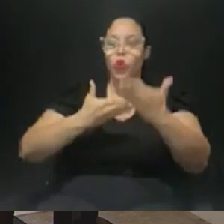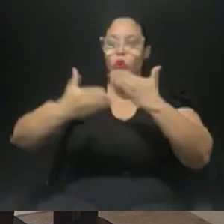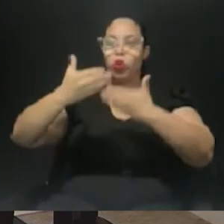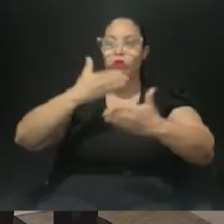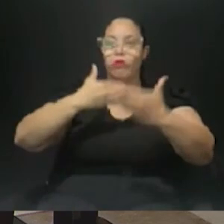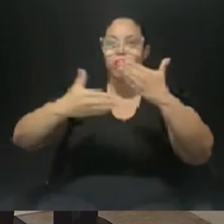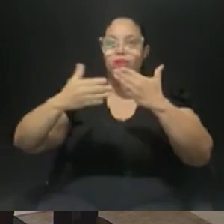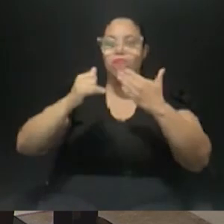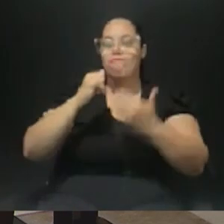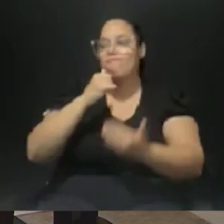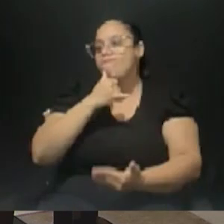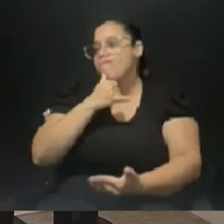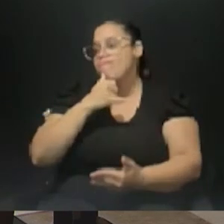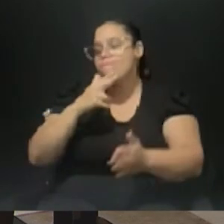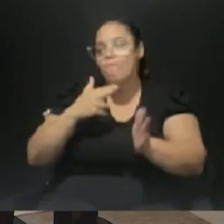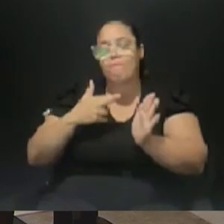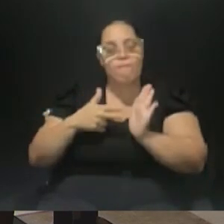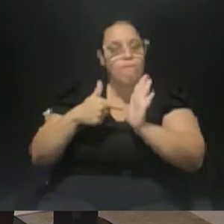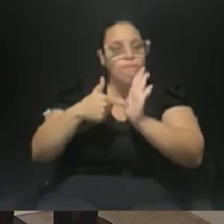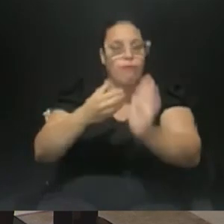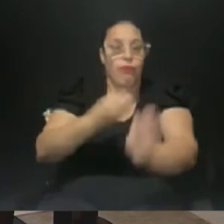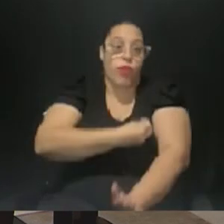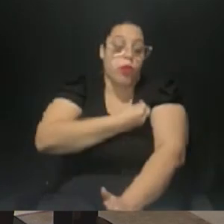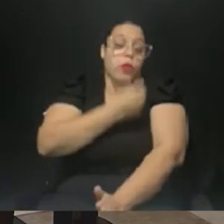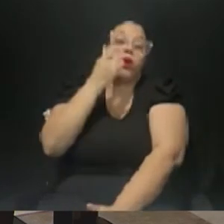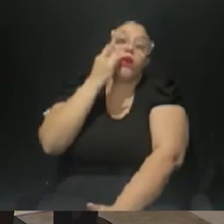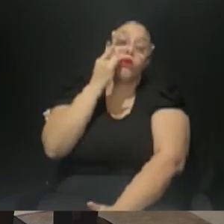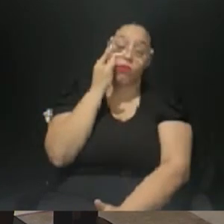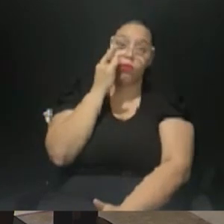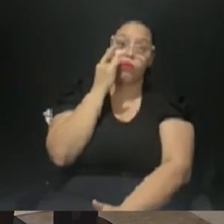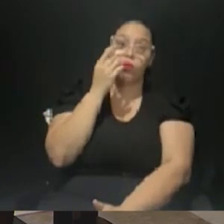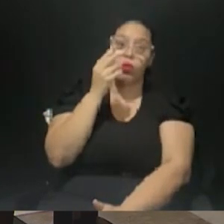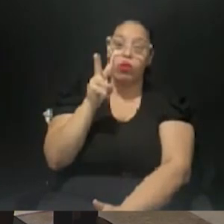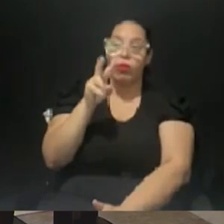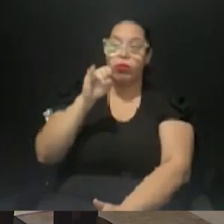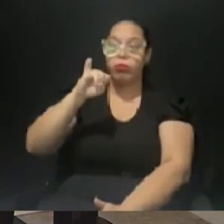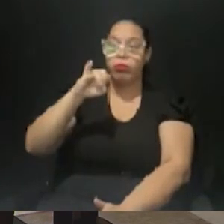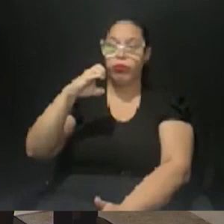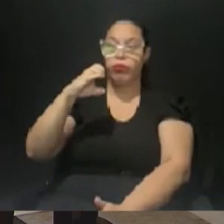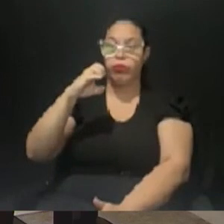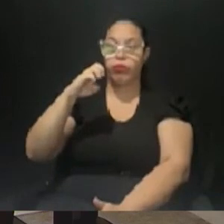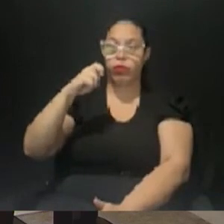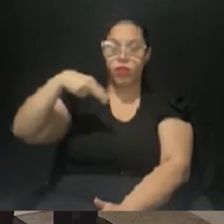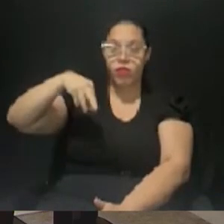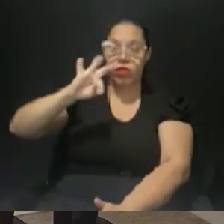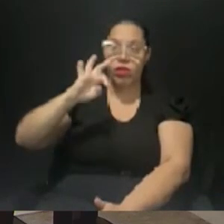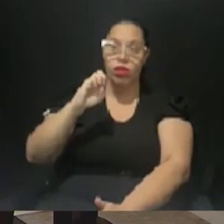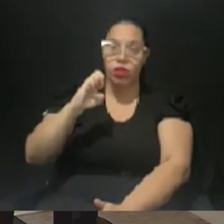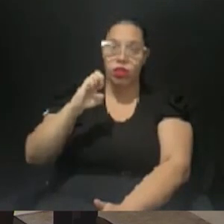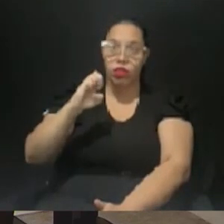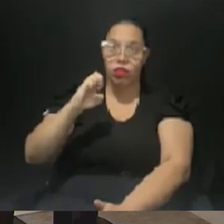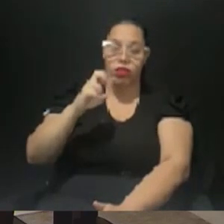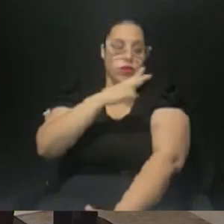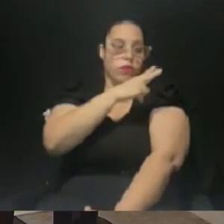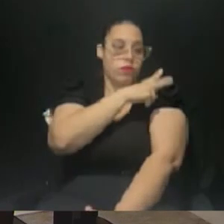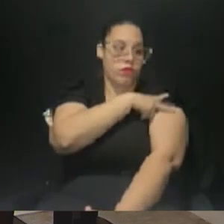do Vicente, o gerente, que é uma pessoa também muito querida, amada,